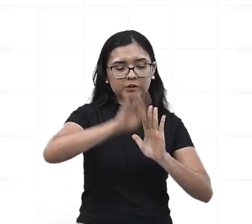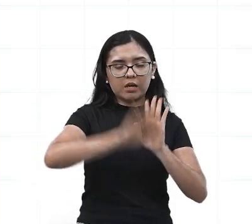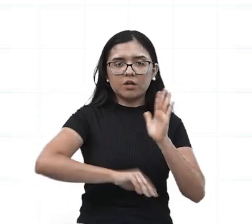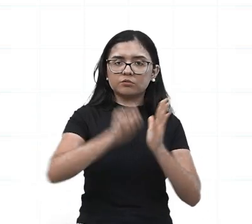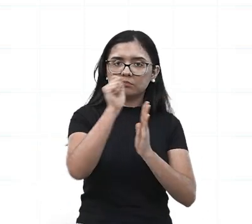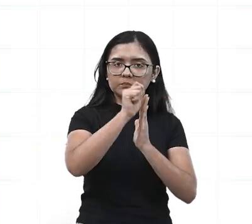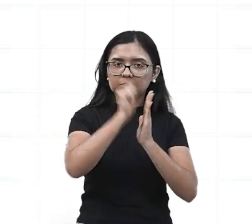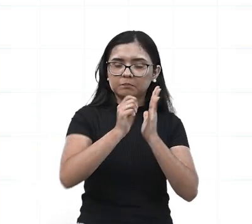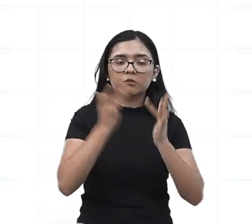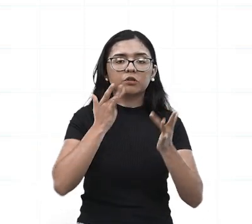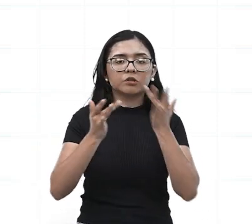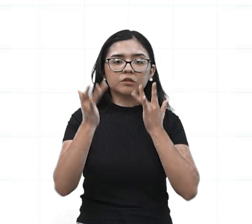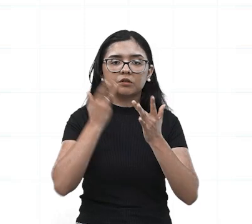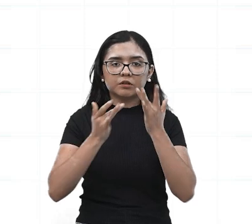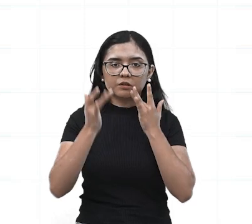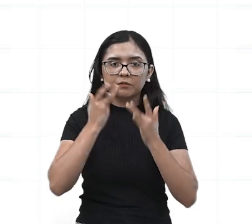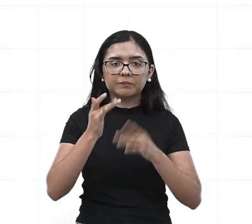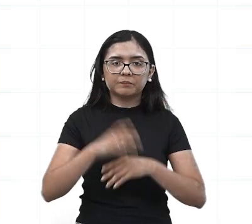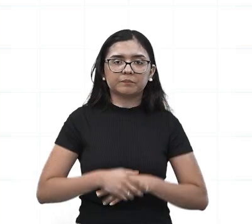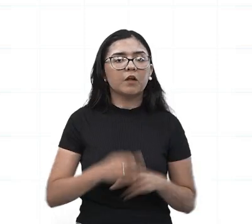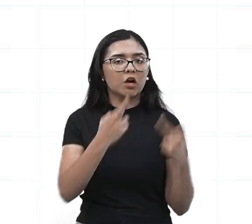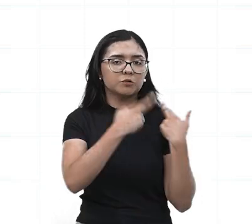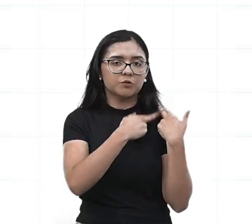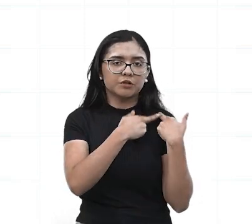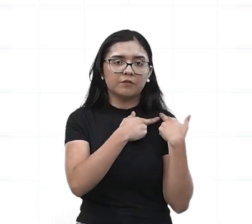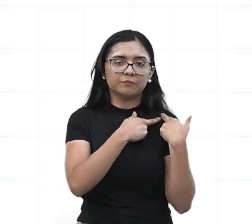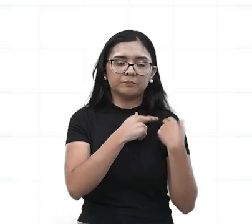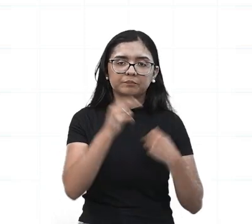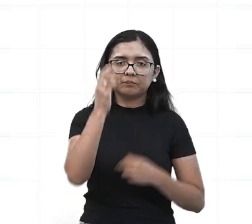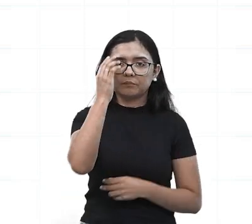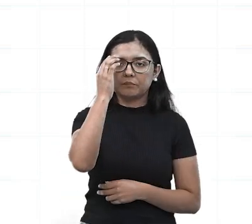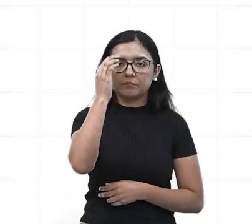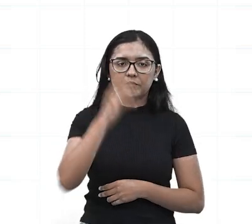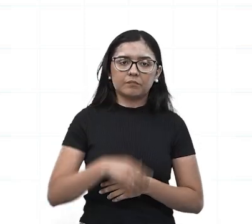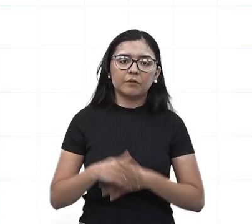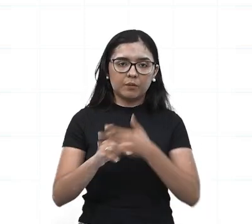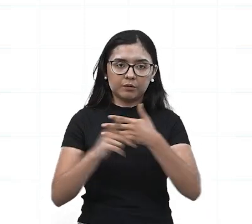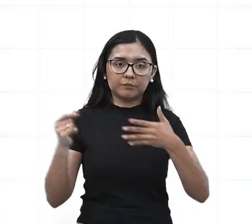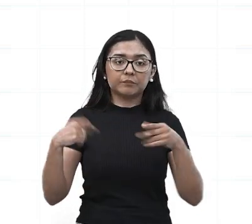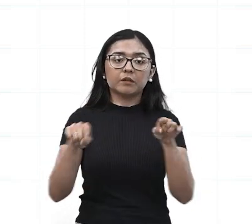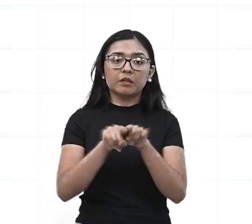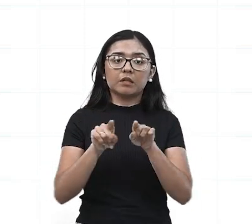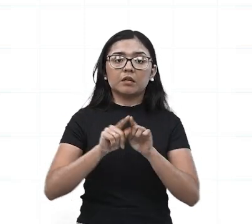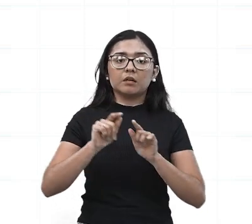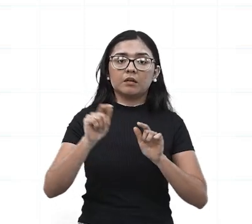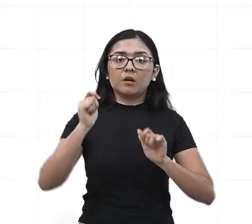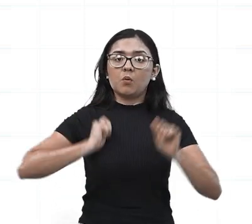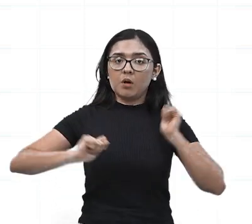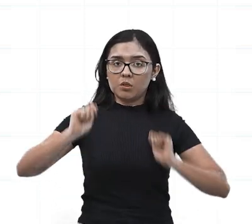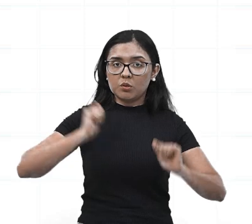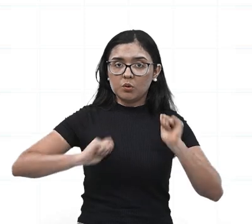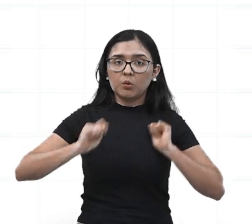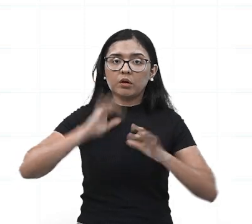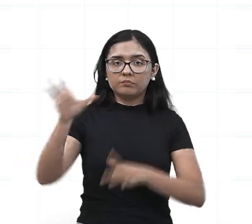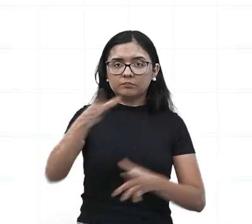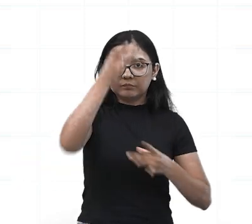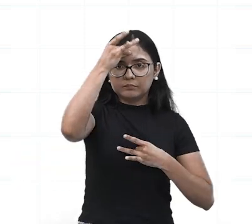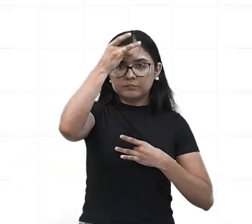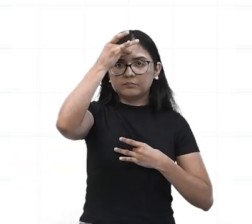né? E o dramaturgo é o responsável. O ator, que é aquele que materializa o texto,